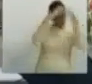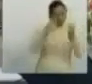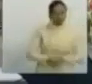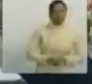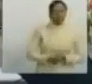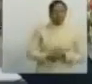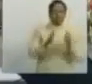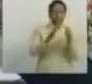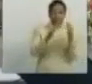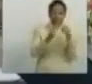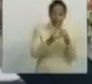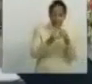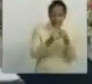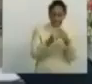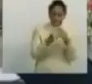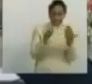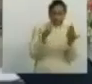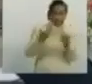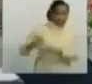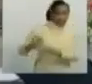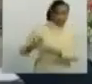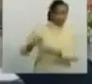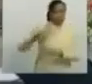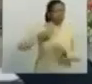Para o inferno eu não quero ir.